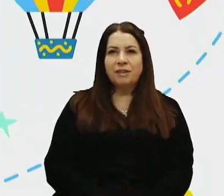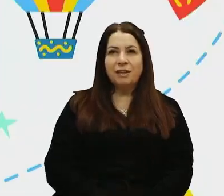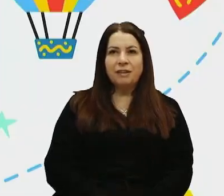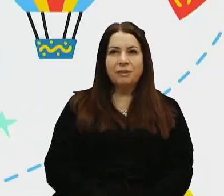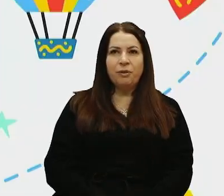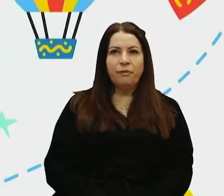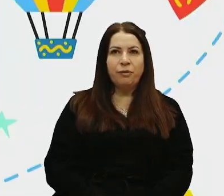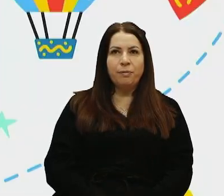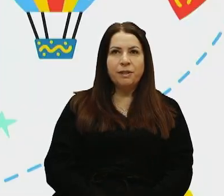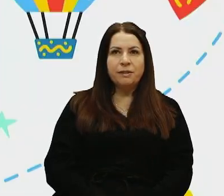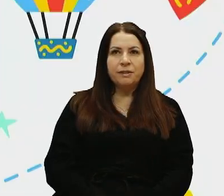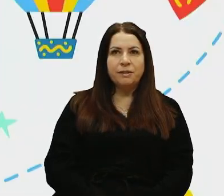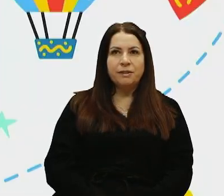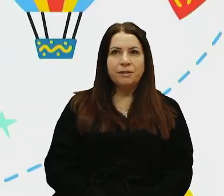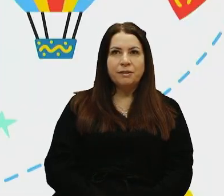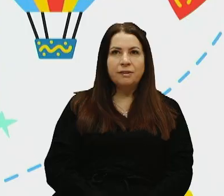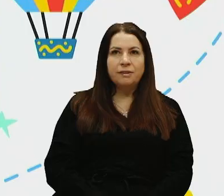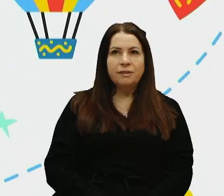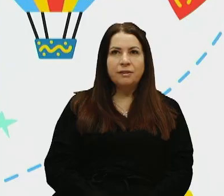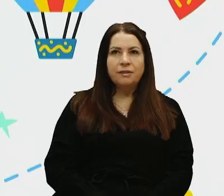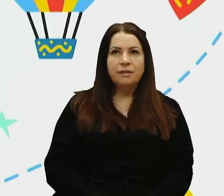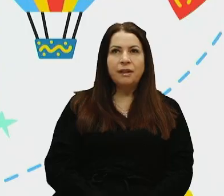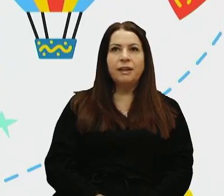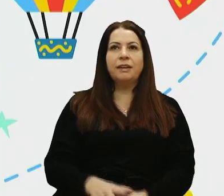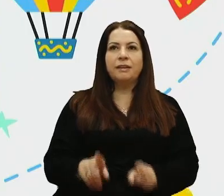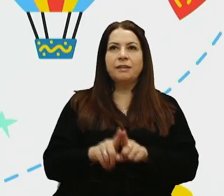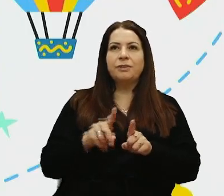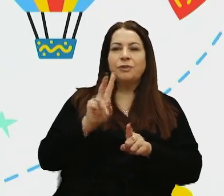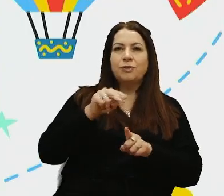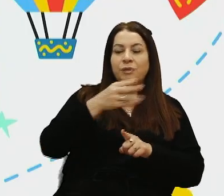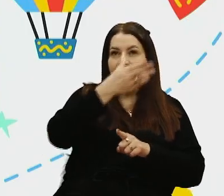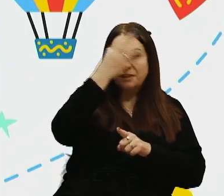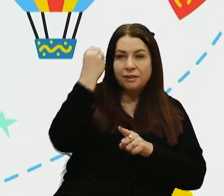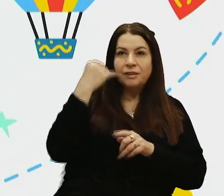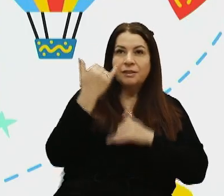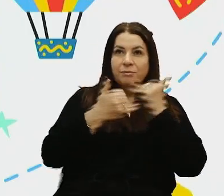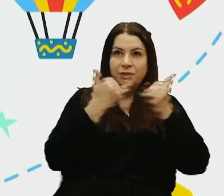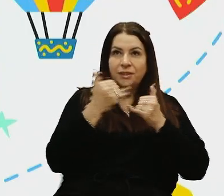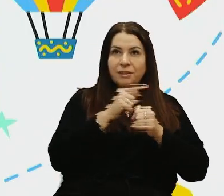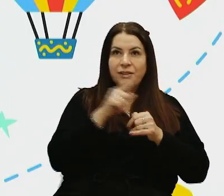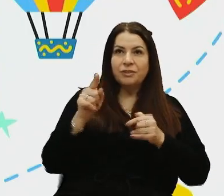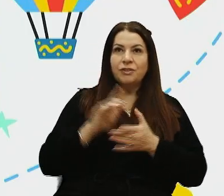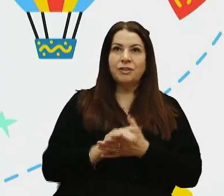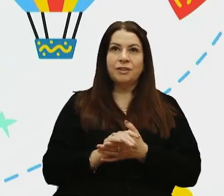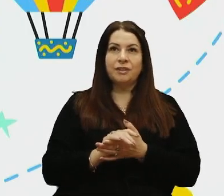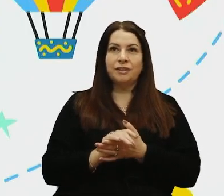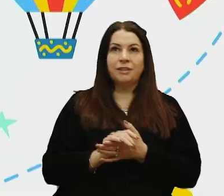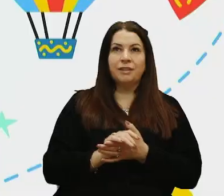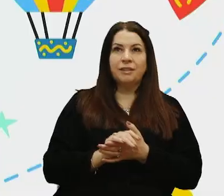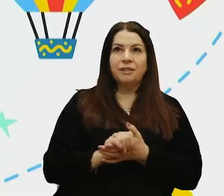ainda. Ai, nunca esqueça de brincar, mesmo que seja brincar de verdade.